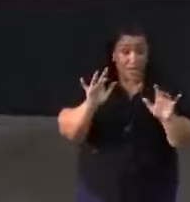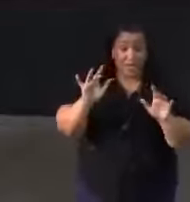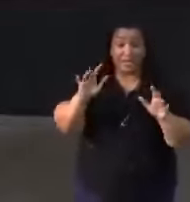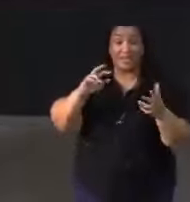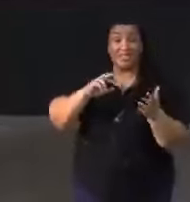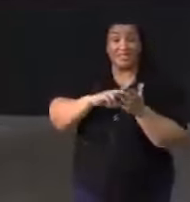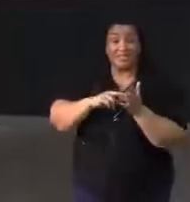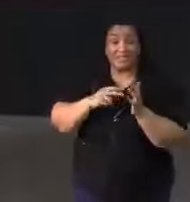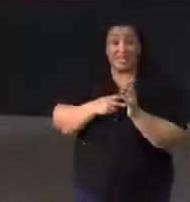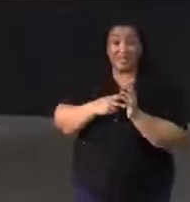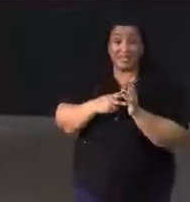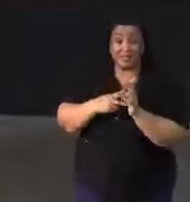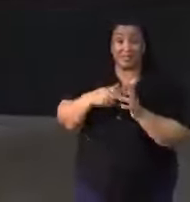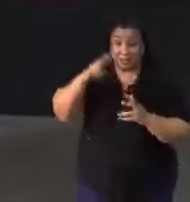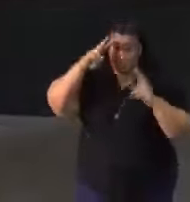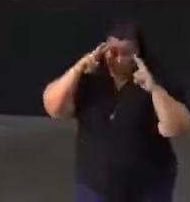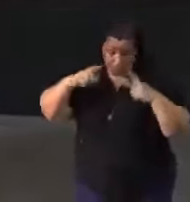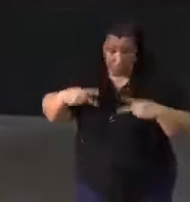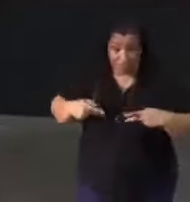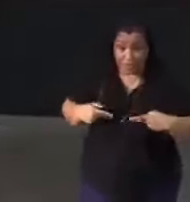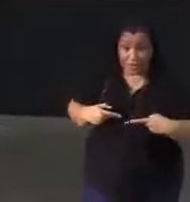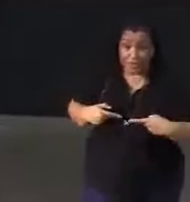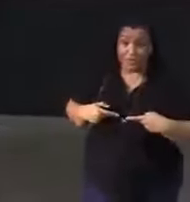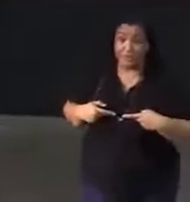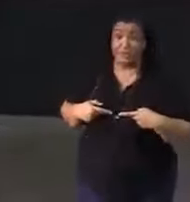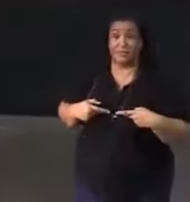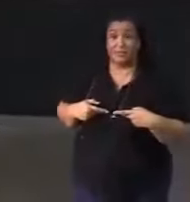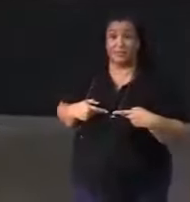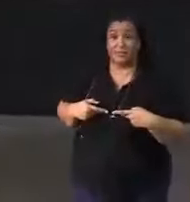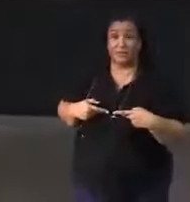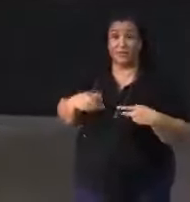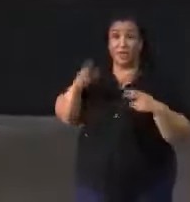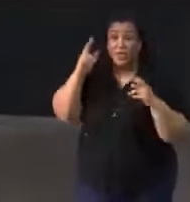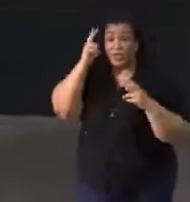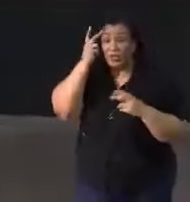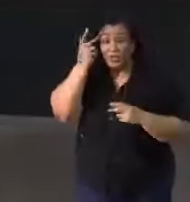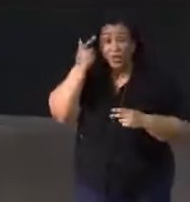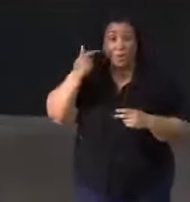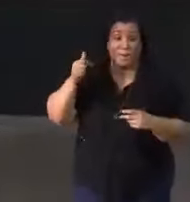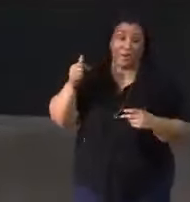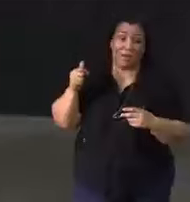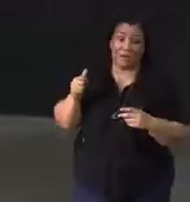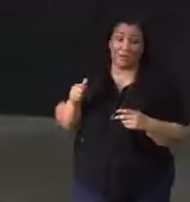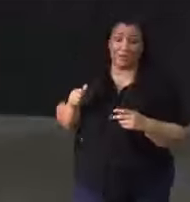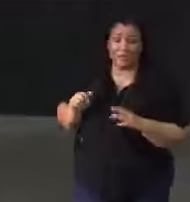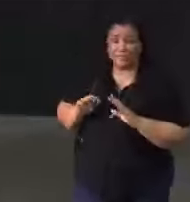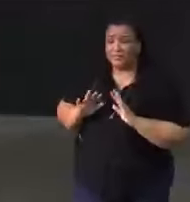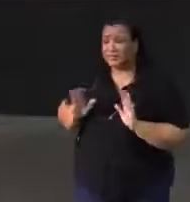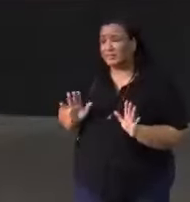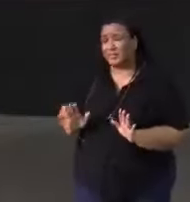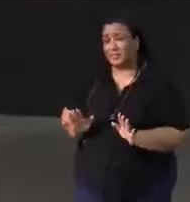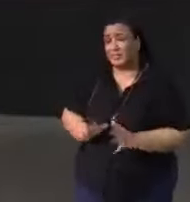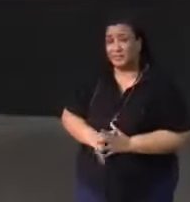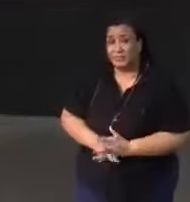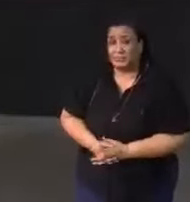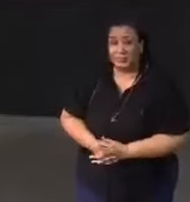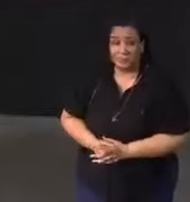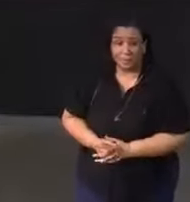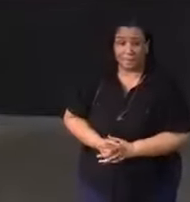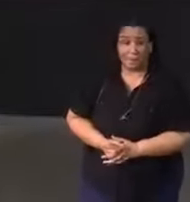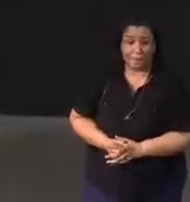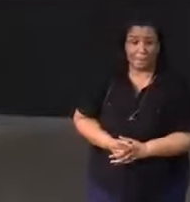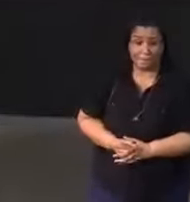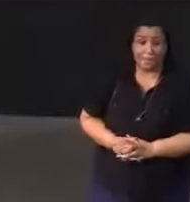invisível, visível, torna aquilo que é sobrenatural, natural, torna aquilo que é intangível, tocável.